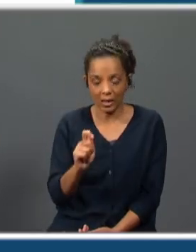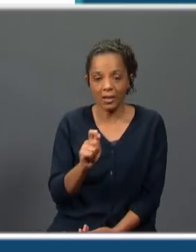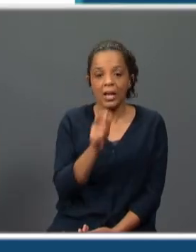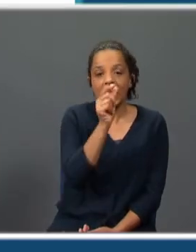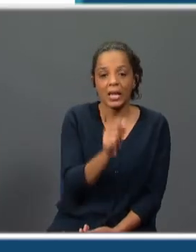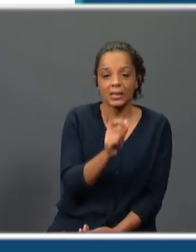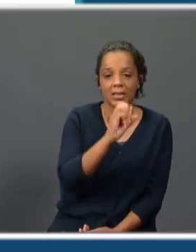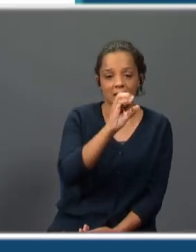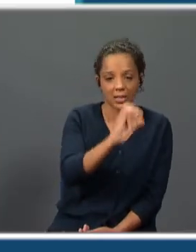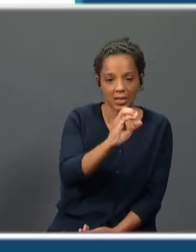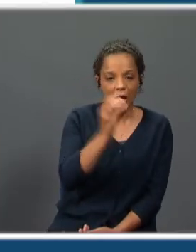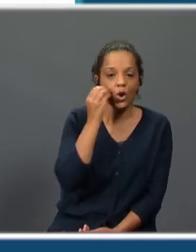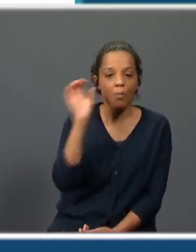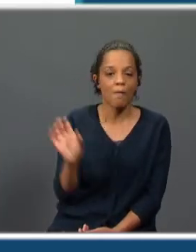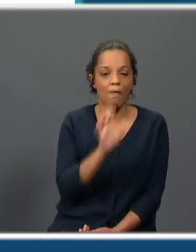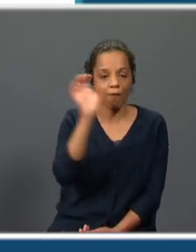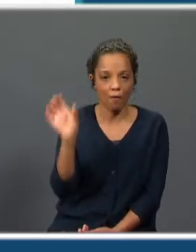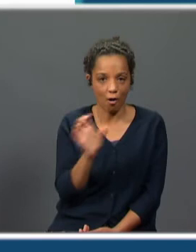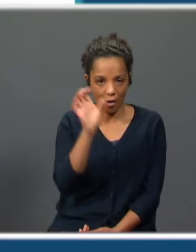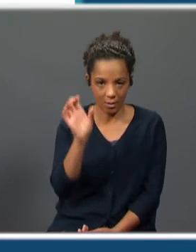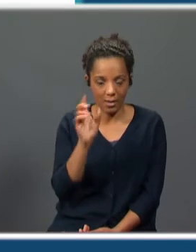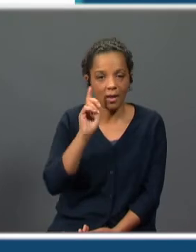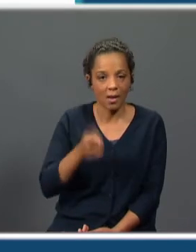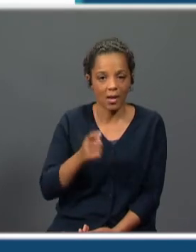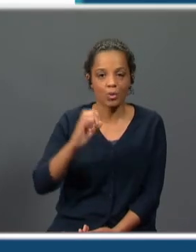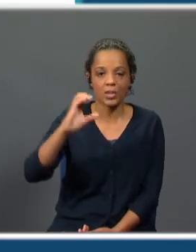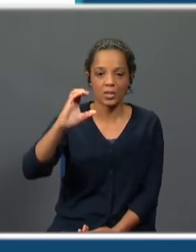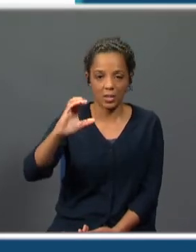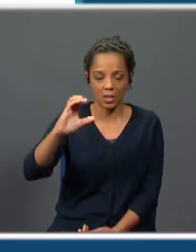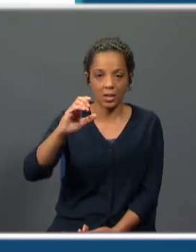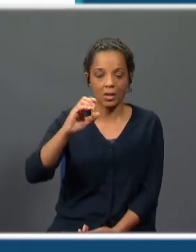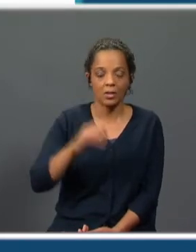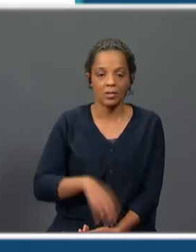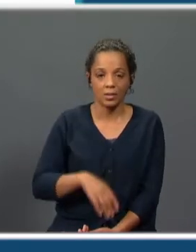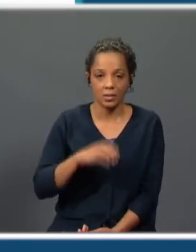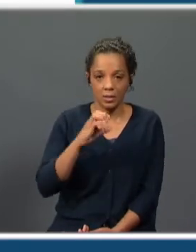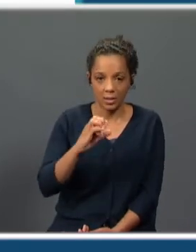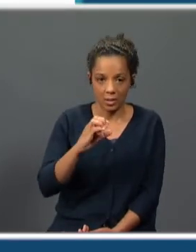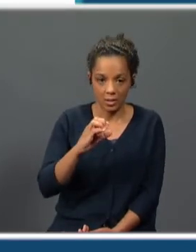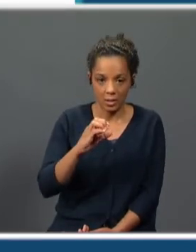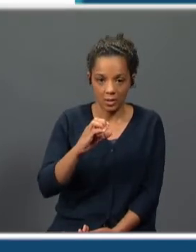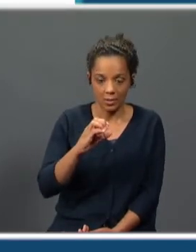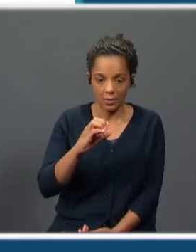aqui a representação do C maiúsculo.